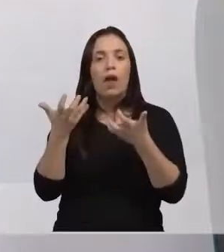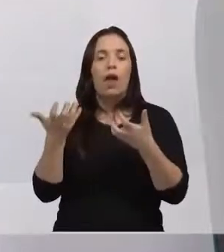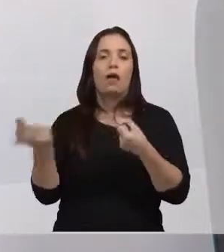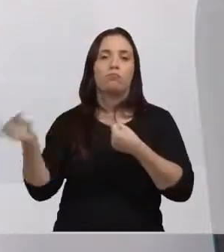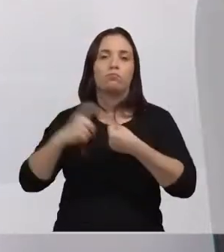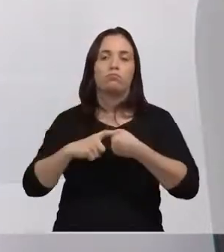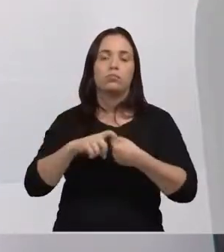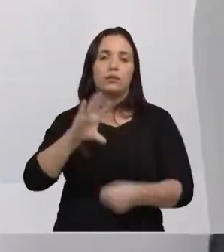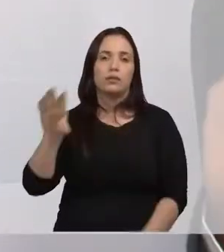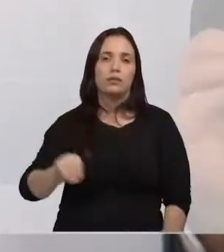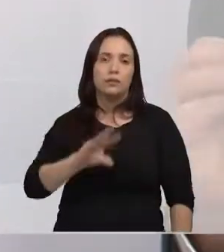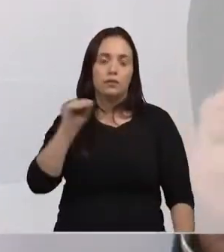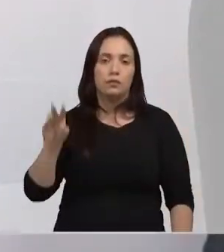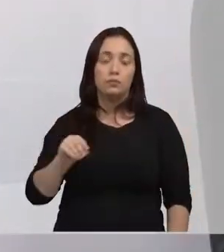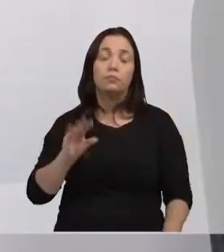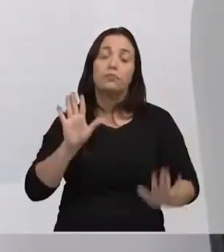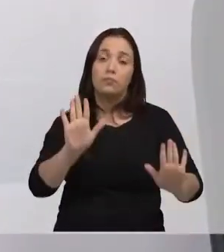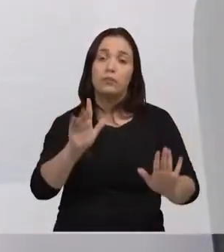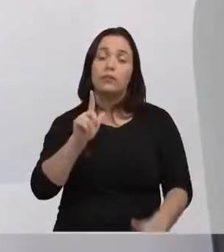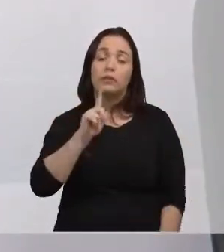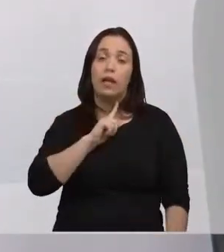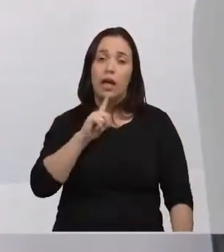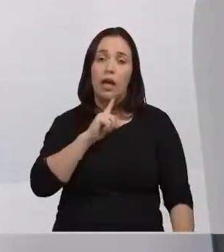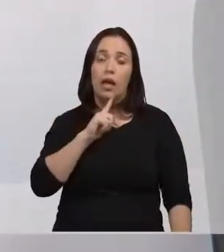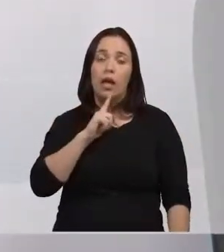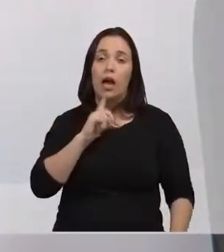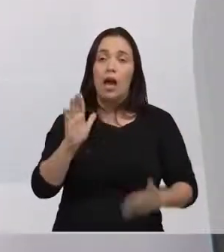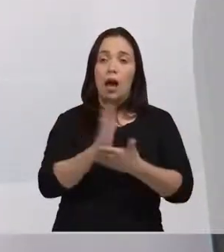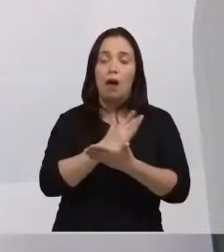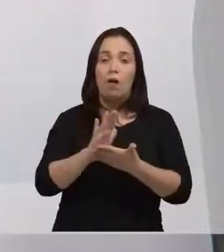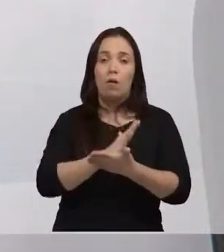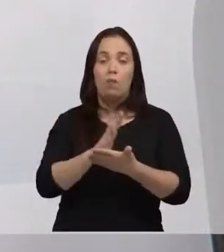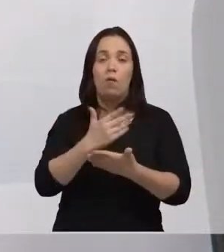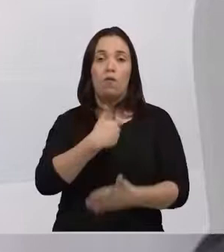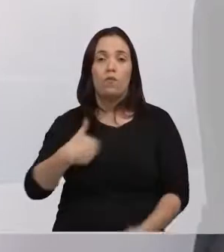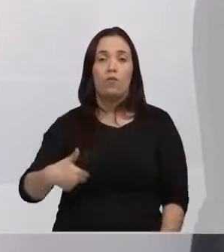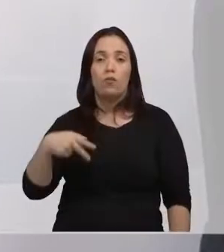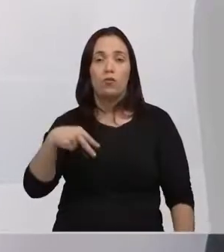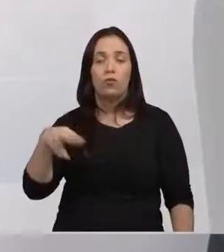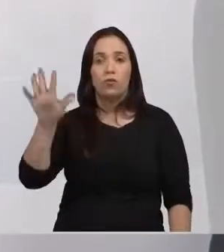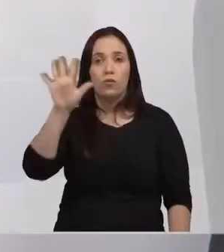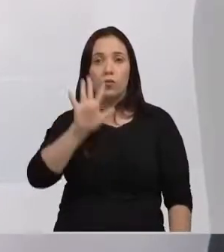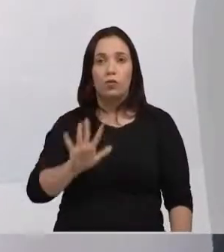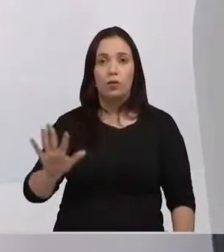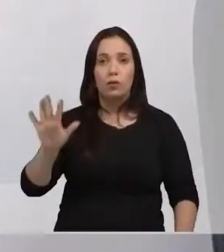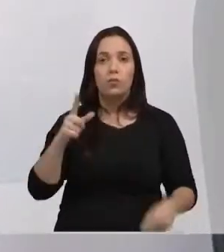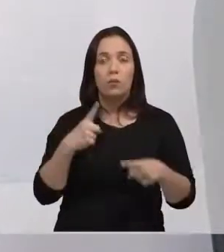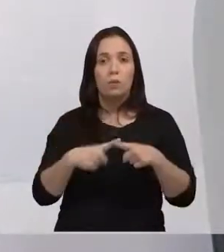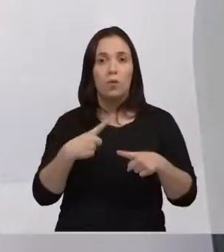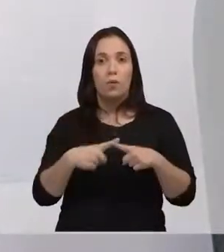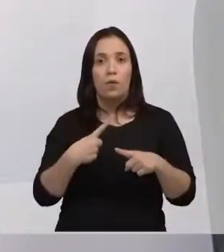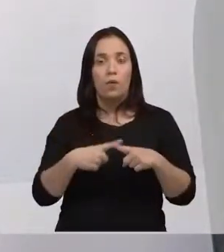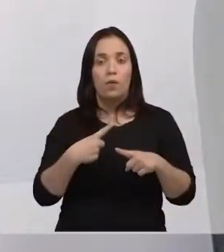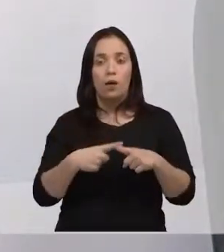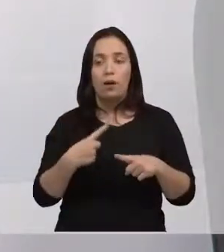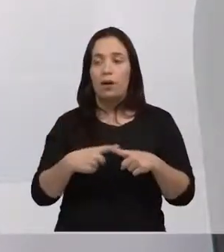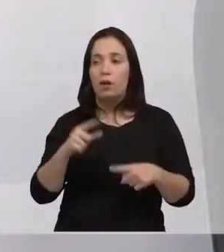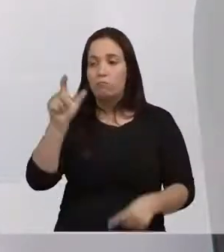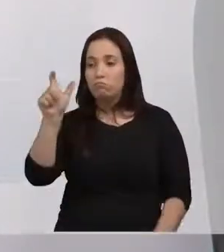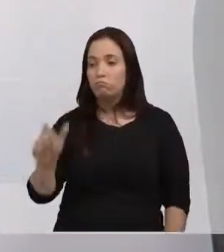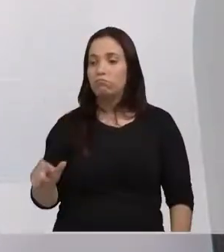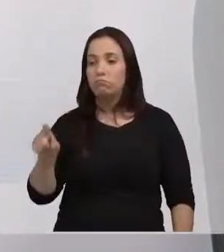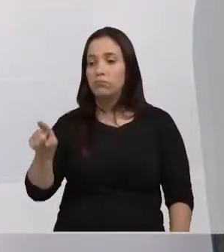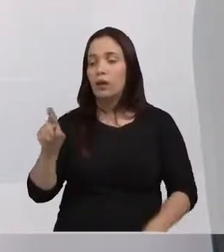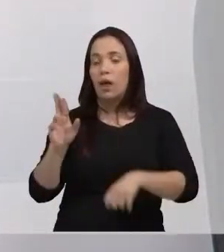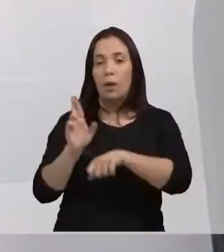Gomes. Existe uma tese entre esse governador nordestino que só o fato de Ciro representar um estado